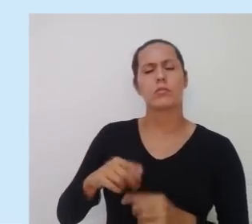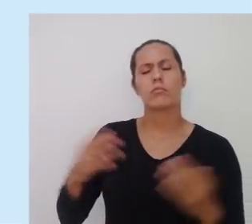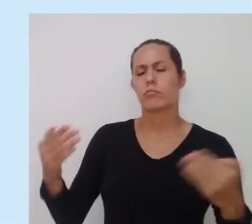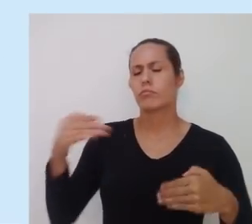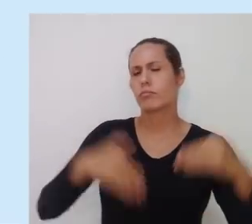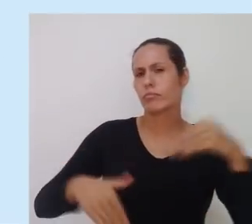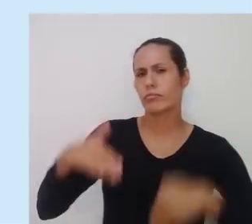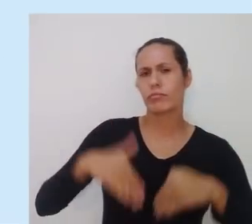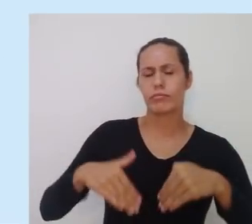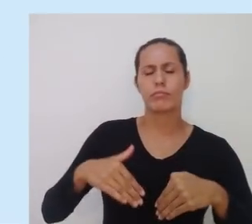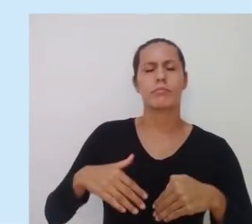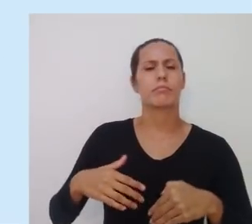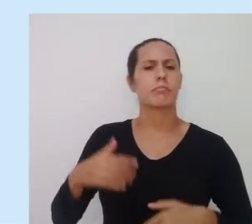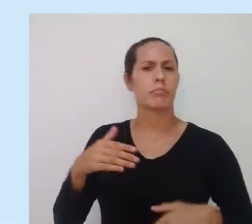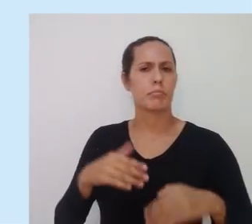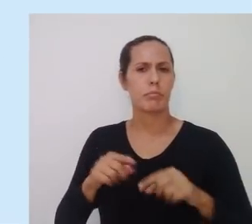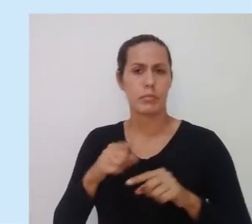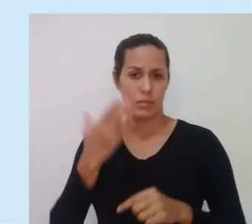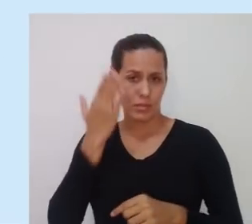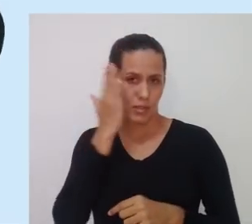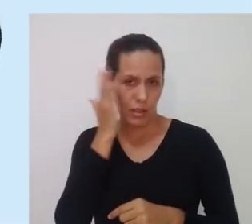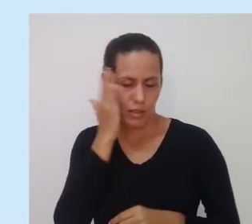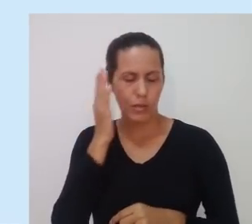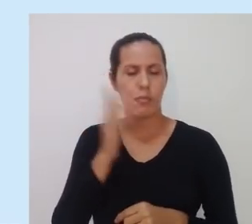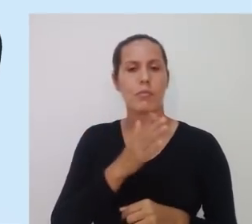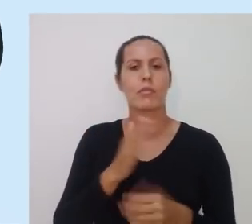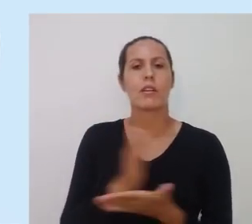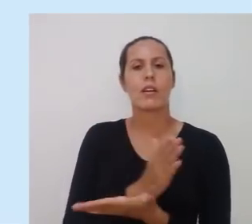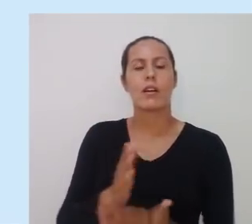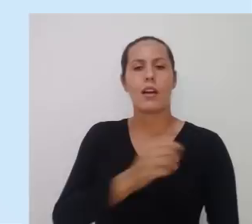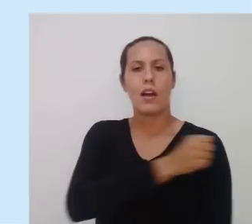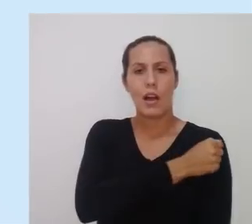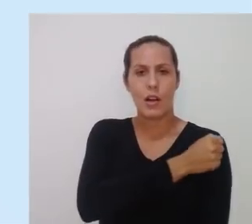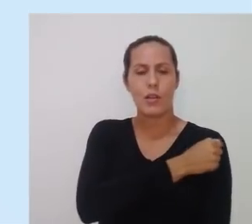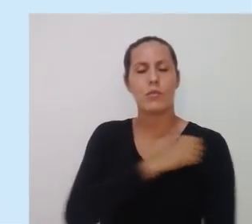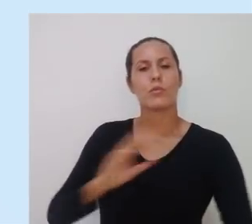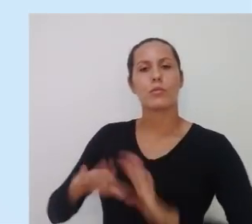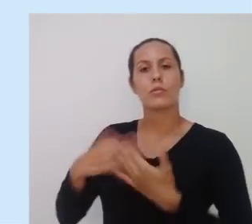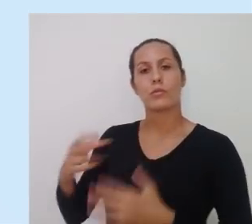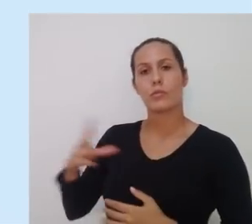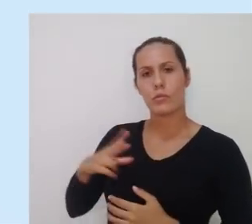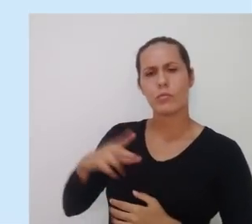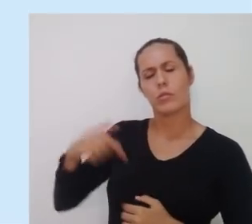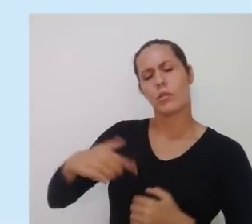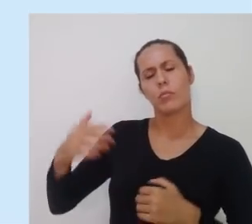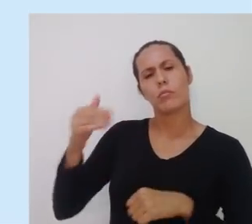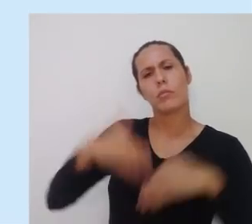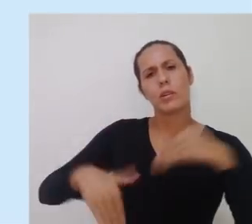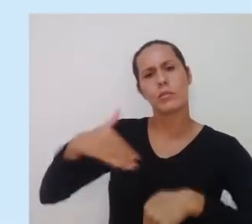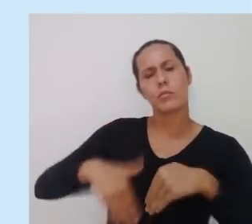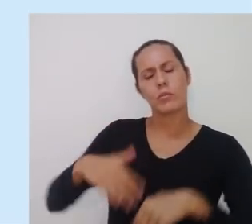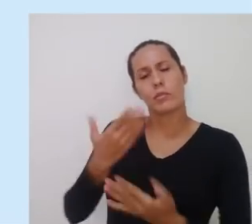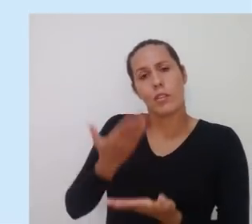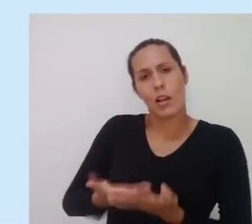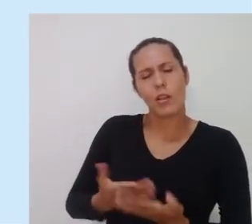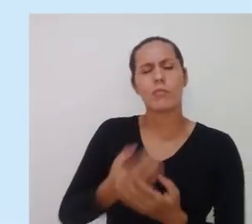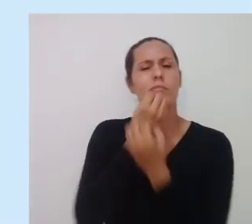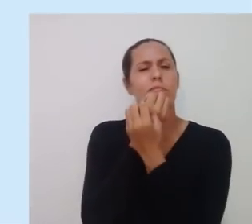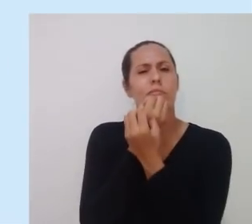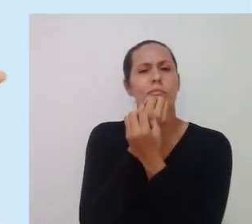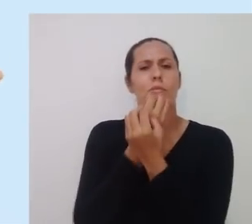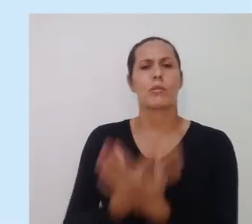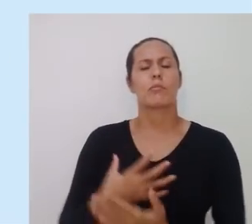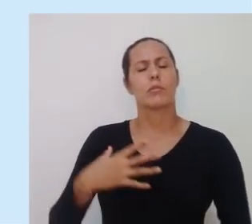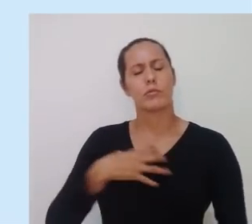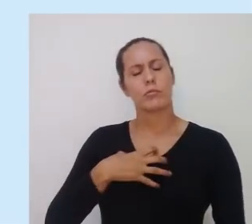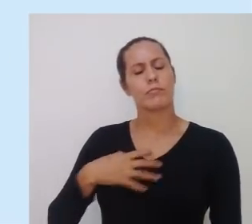honra com a sua audiência. A gente sabe que muitos alunos estão, mesmo na rede particular, acompanhando as nossas aulas.